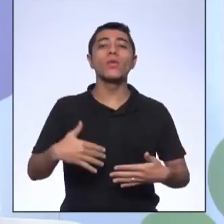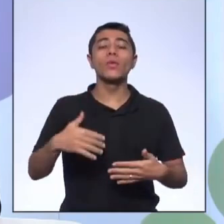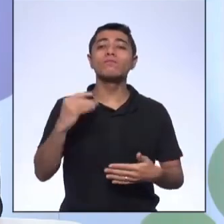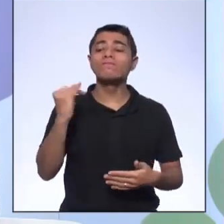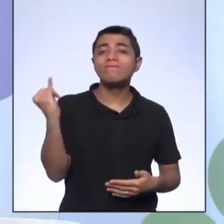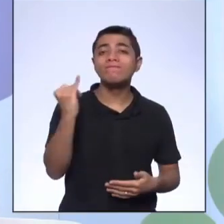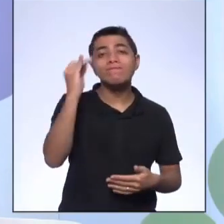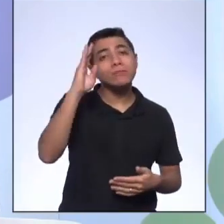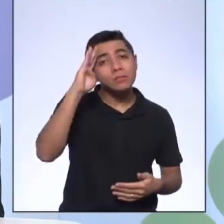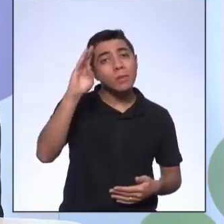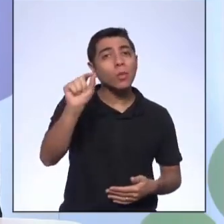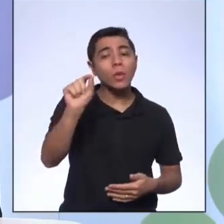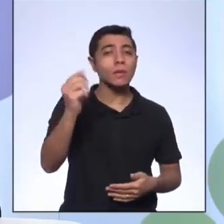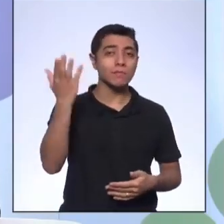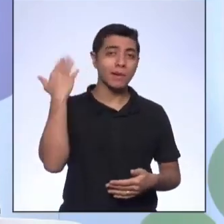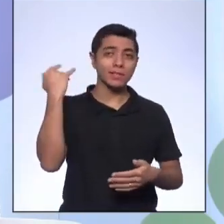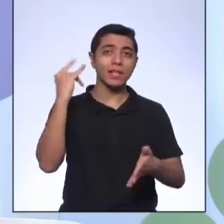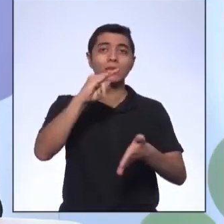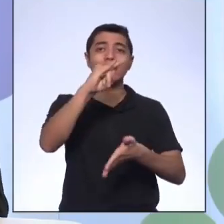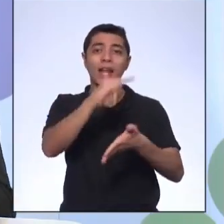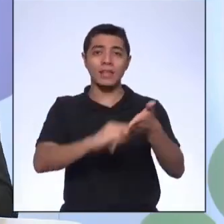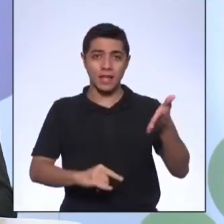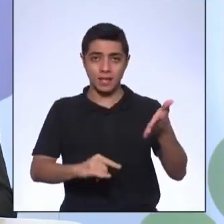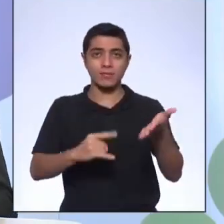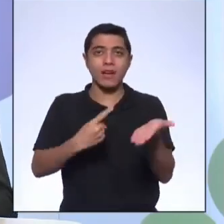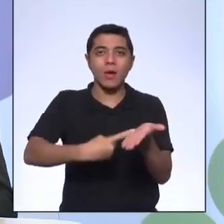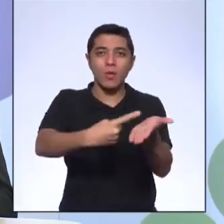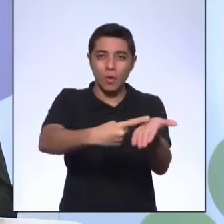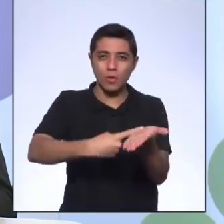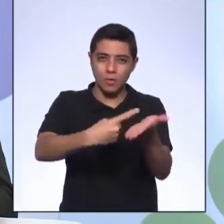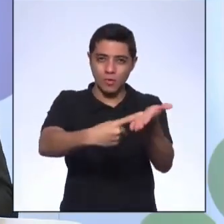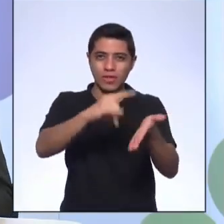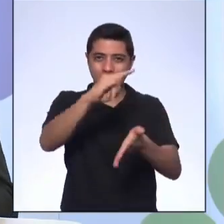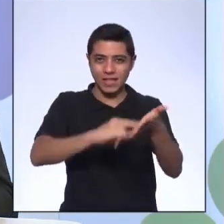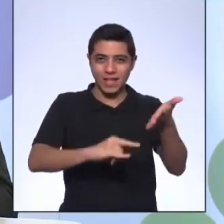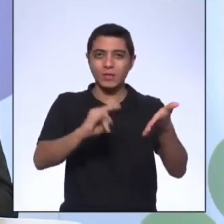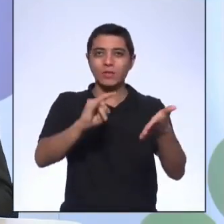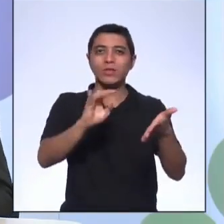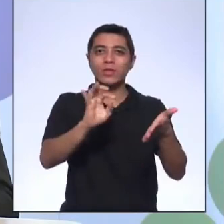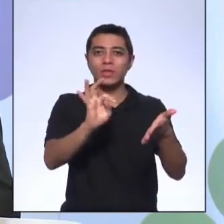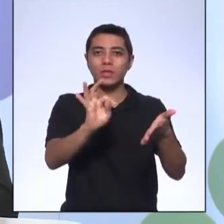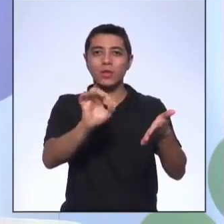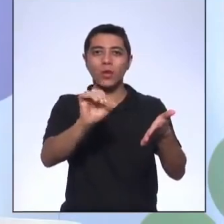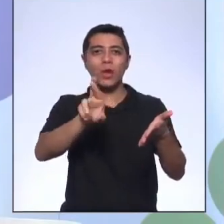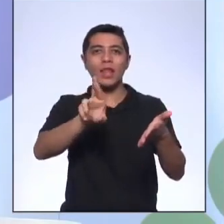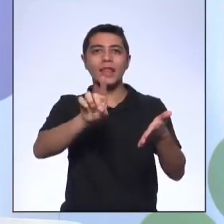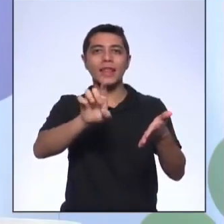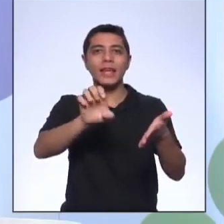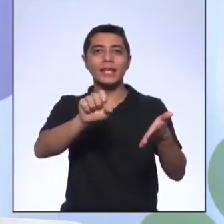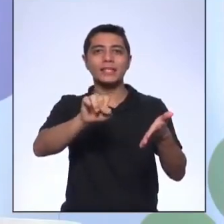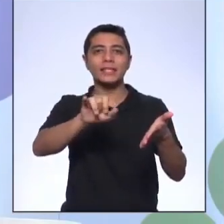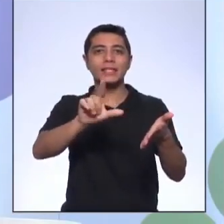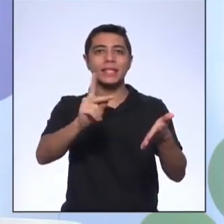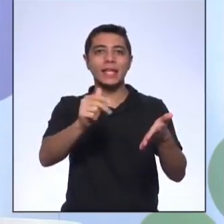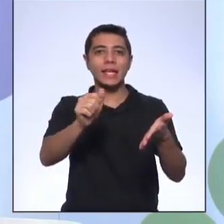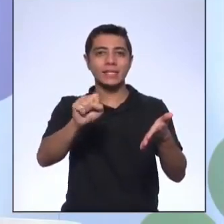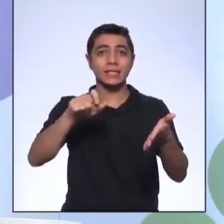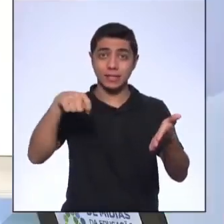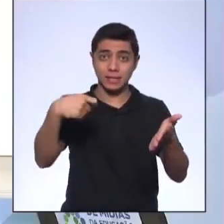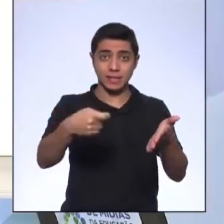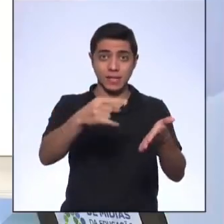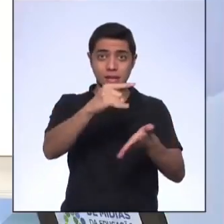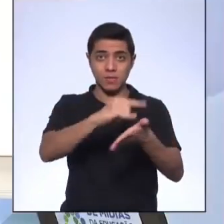Tordesilhas. A Ellen também coloca a data dos documentos. Eles estão certos nas respostas?